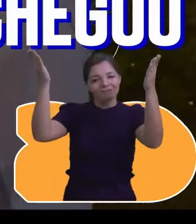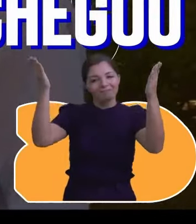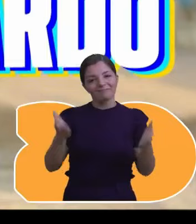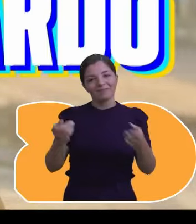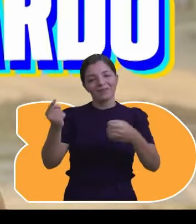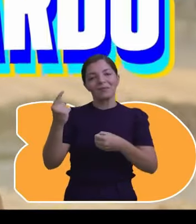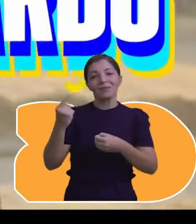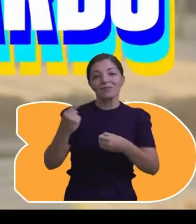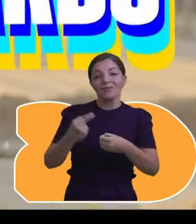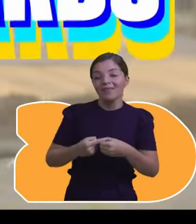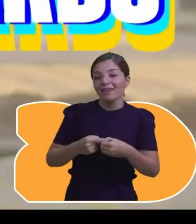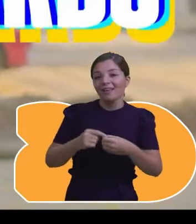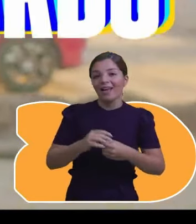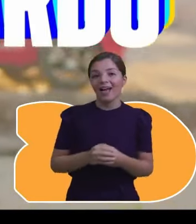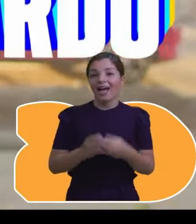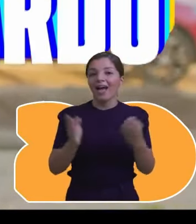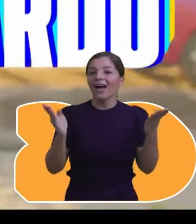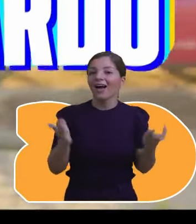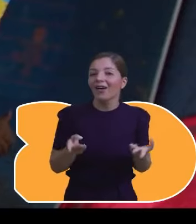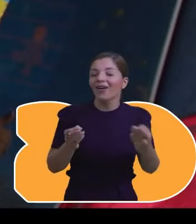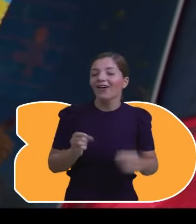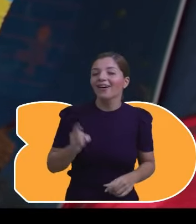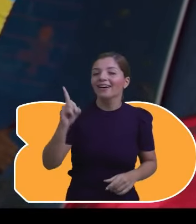chegou. Agora é Eduardo.